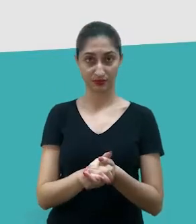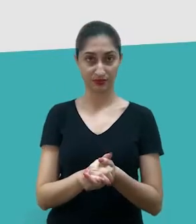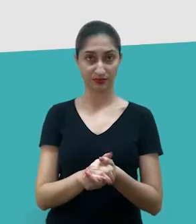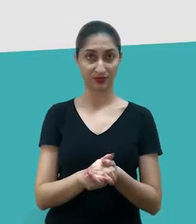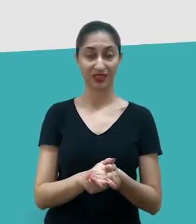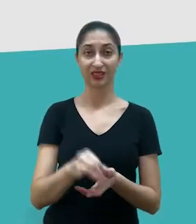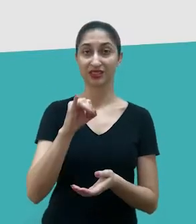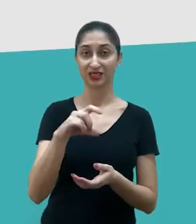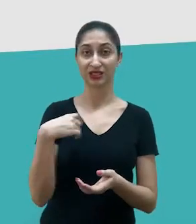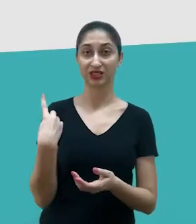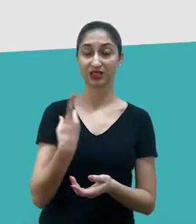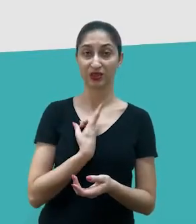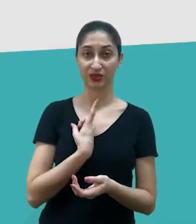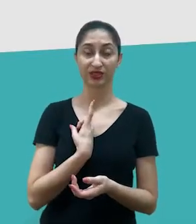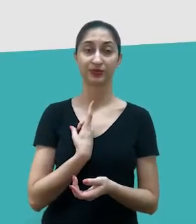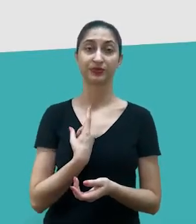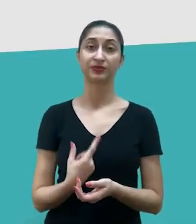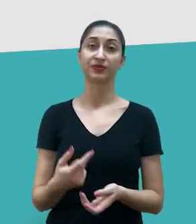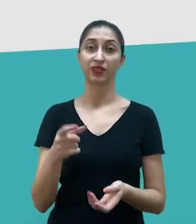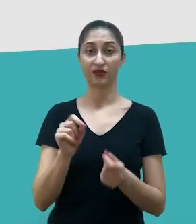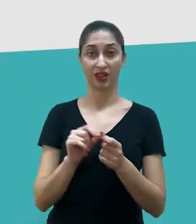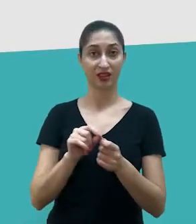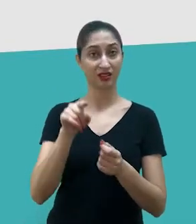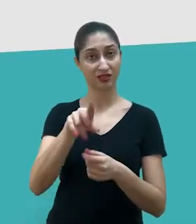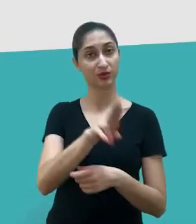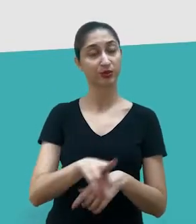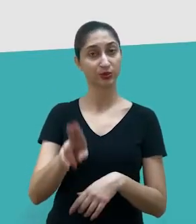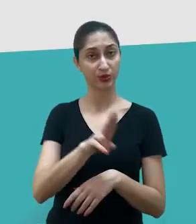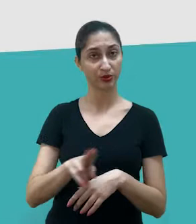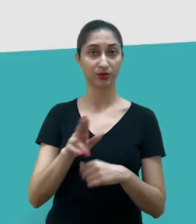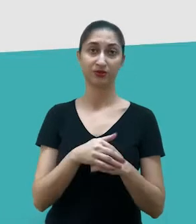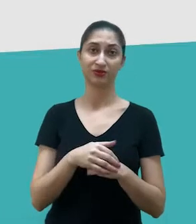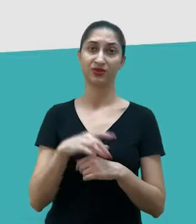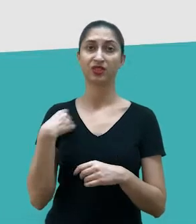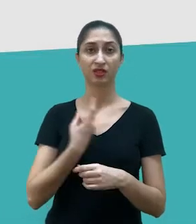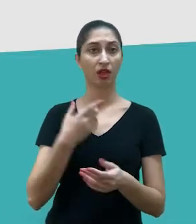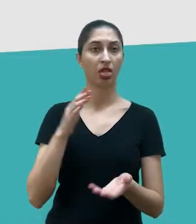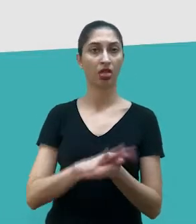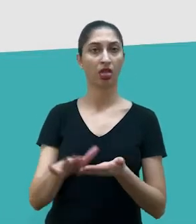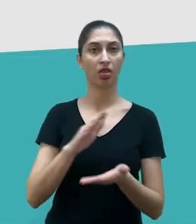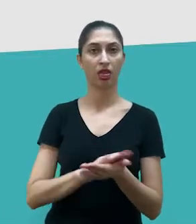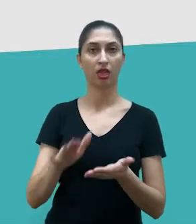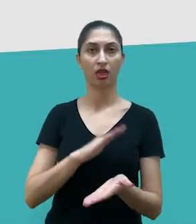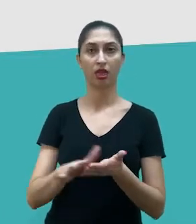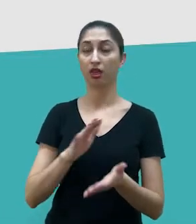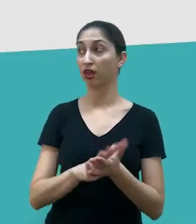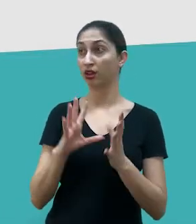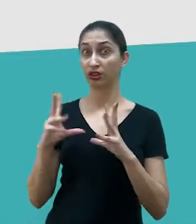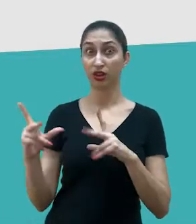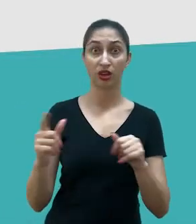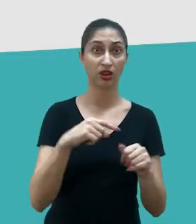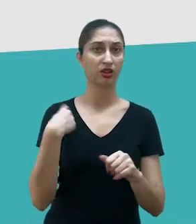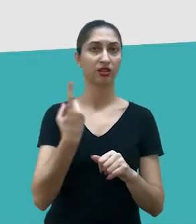esse tipo de consumo. É um consumo extremamente exacerbado que todos nós